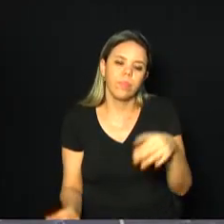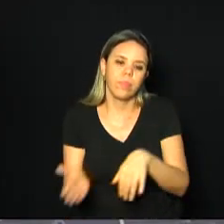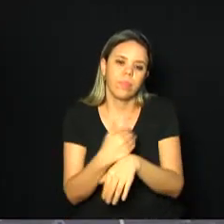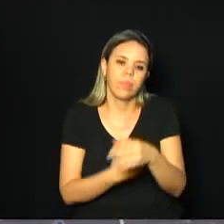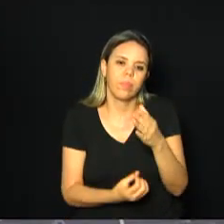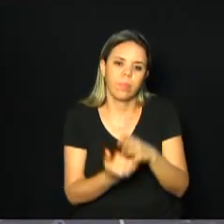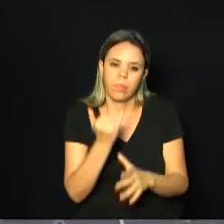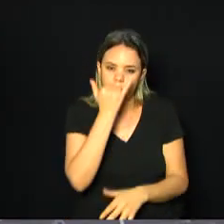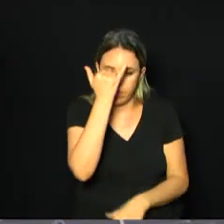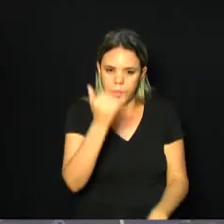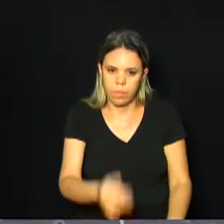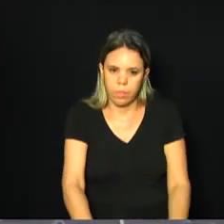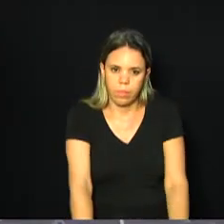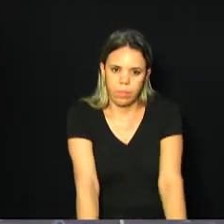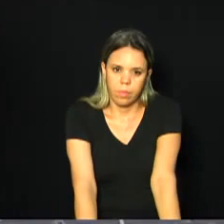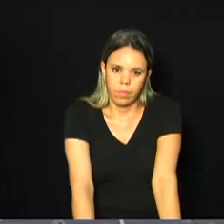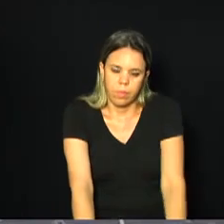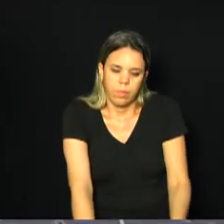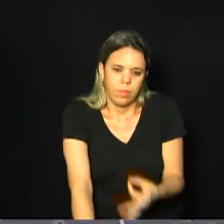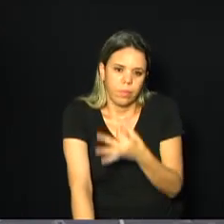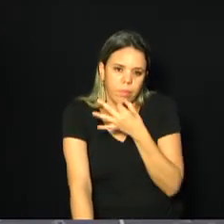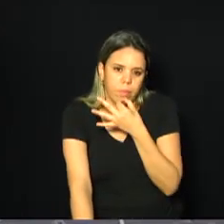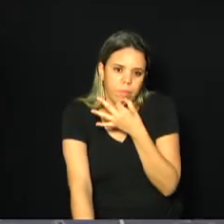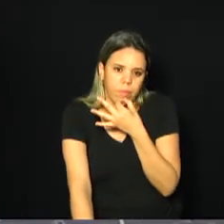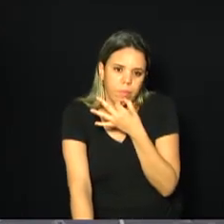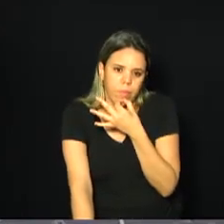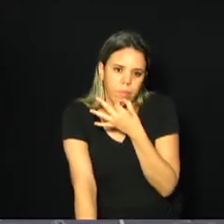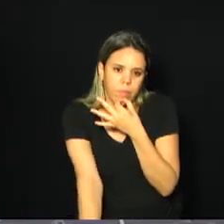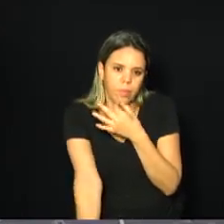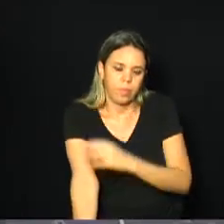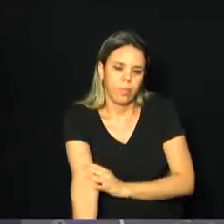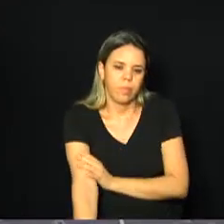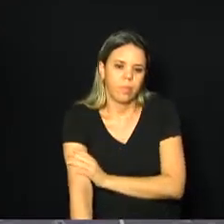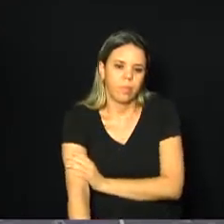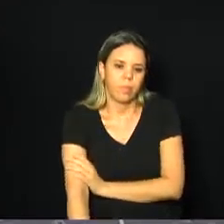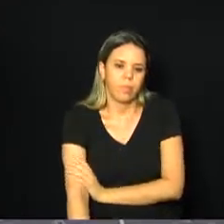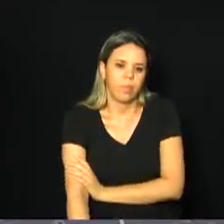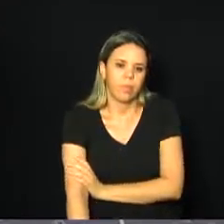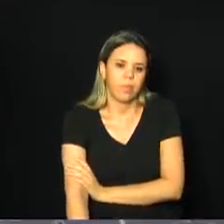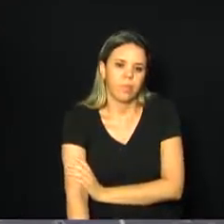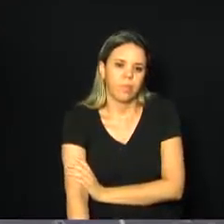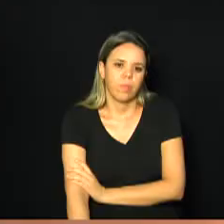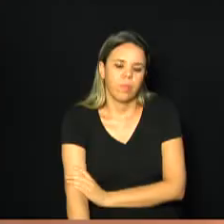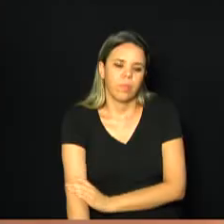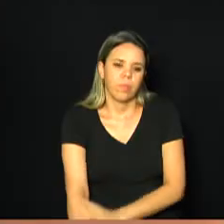aconteça. Eu vejo dessa forma. A senhora vê de outra forma, doutora Adriana?